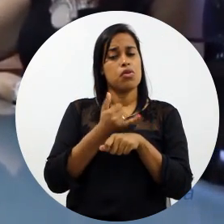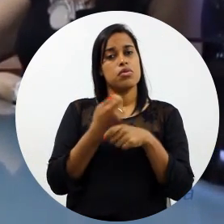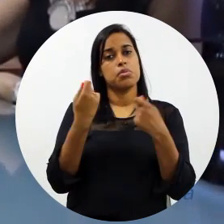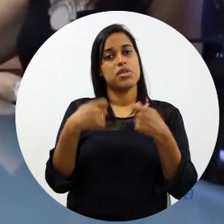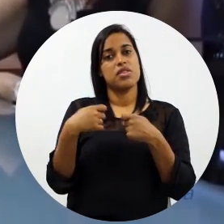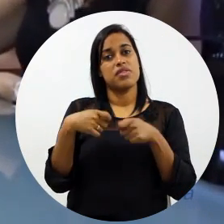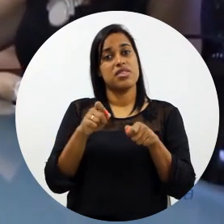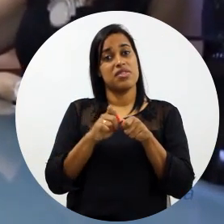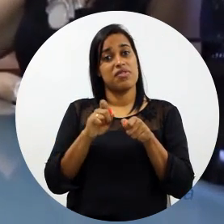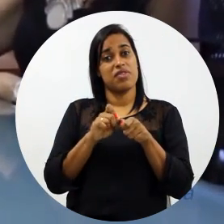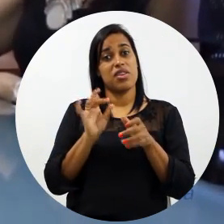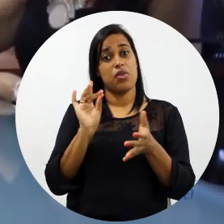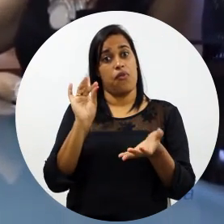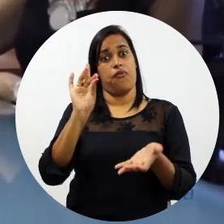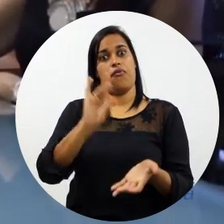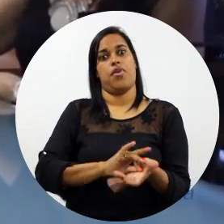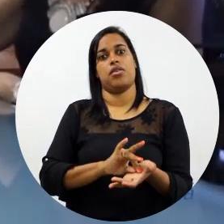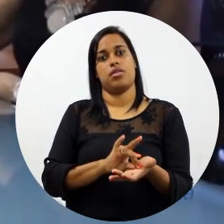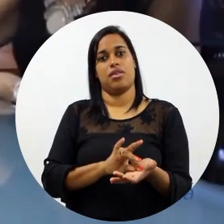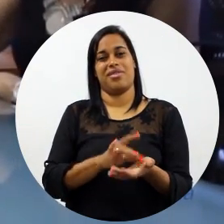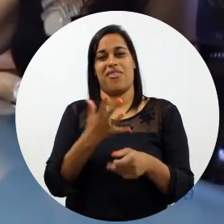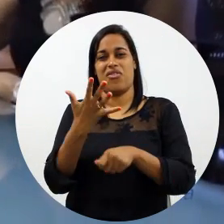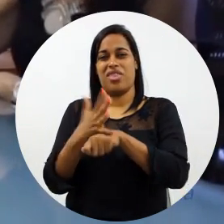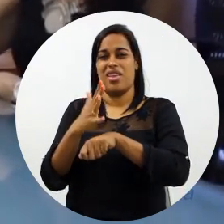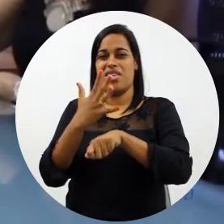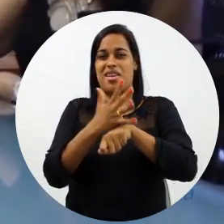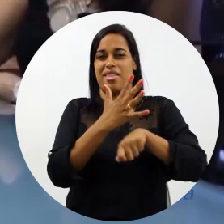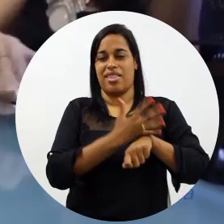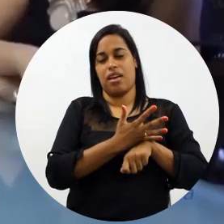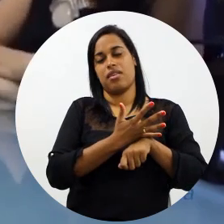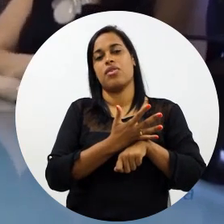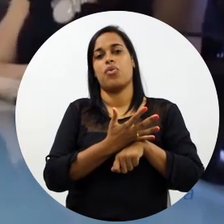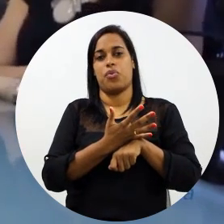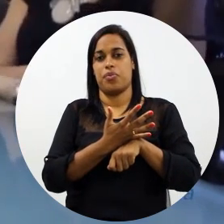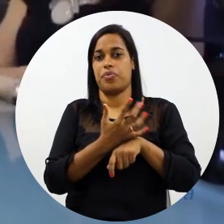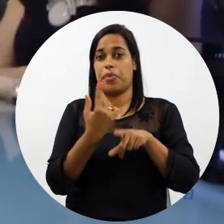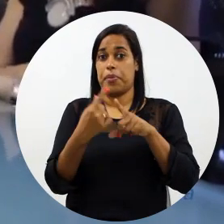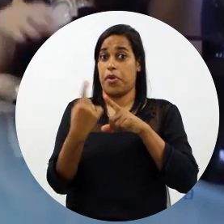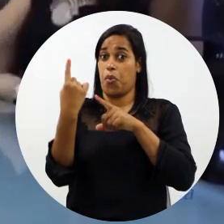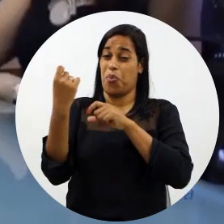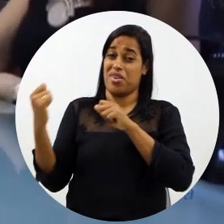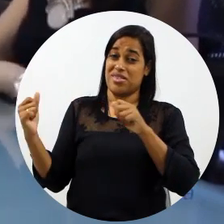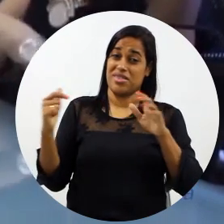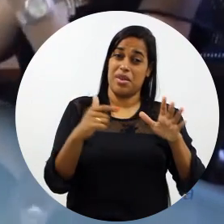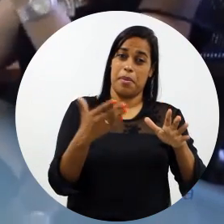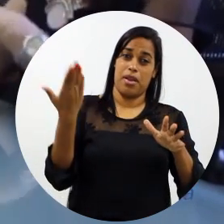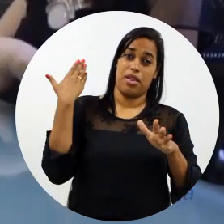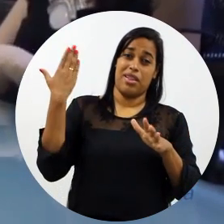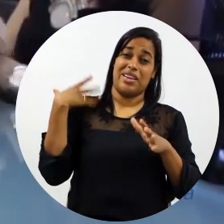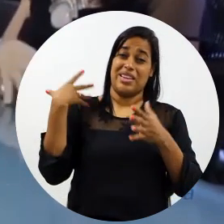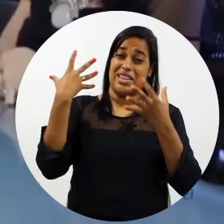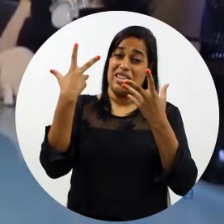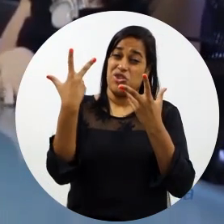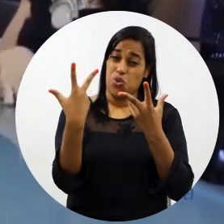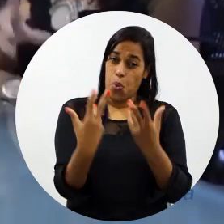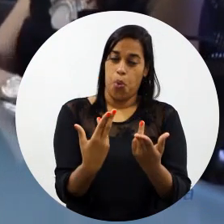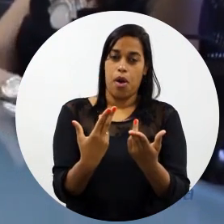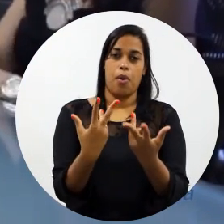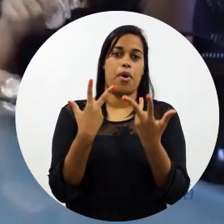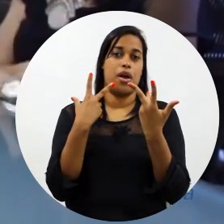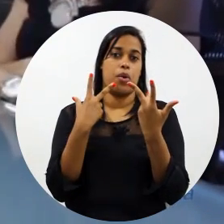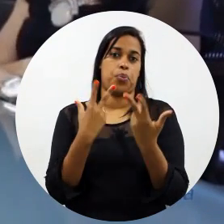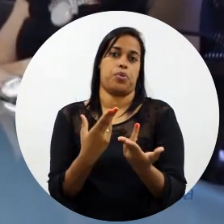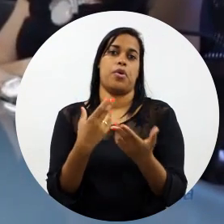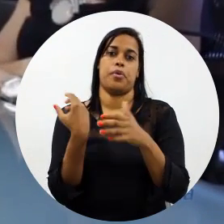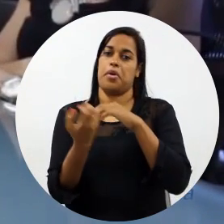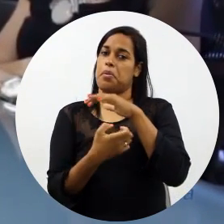feito numa situação real. Eles estavam treinando para uma situação dessa, porque uma semana antes tinha acontecido exatamente uma situação daquela